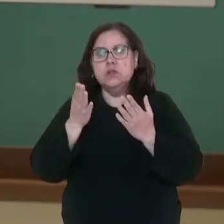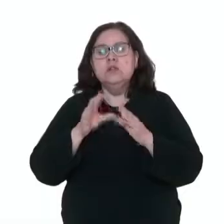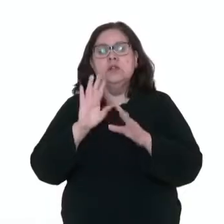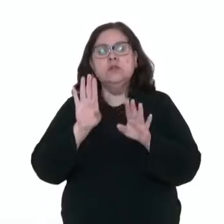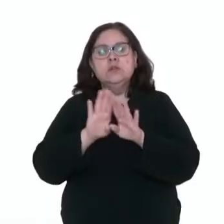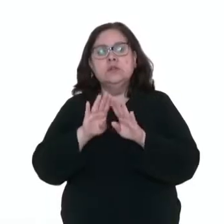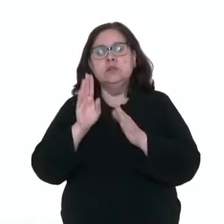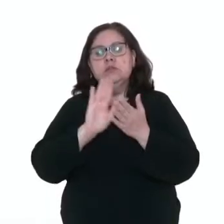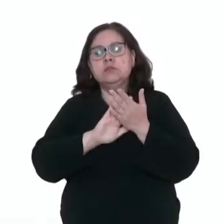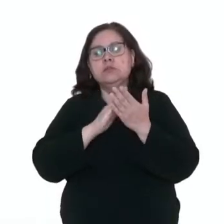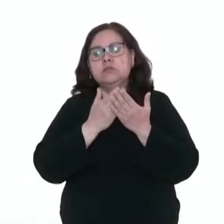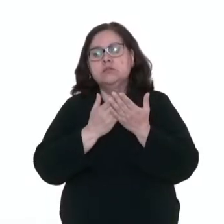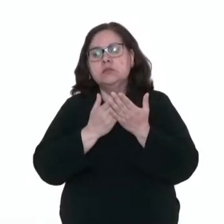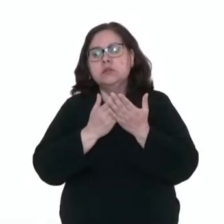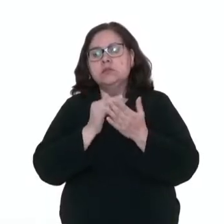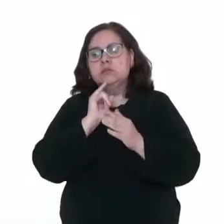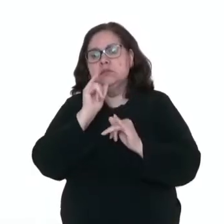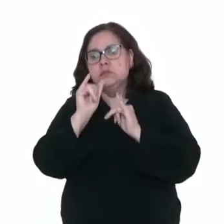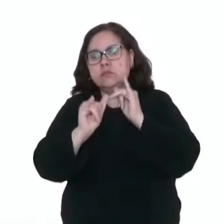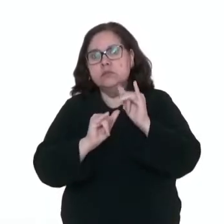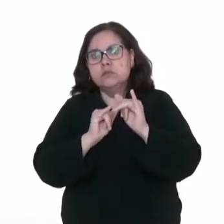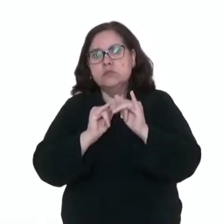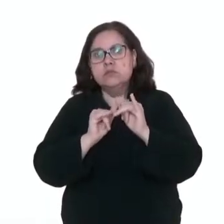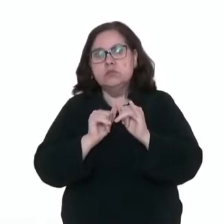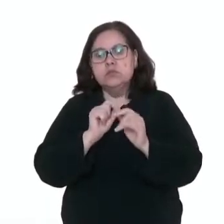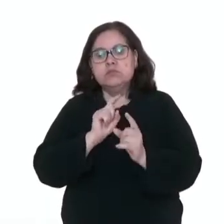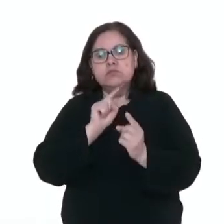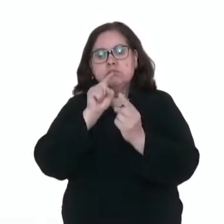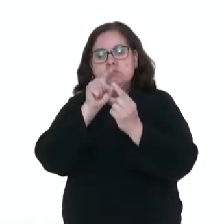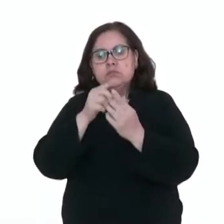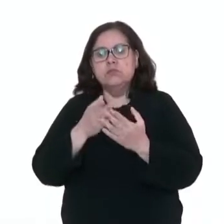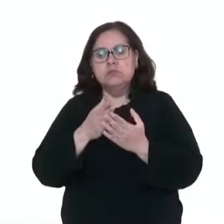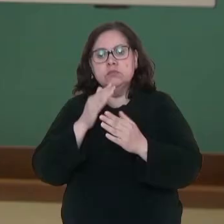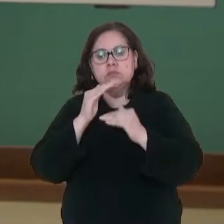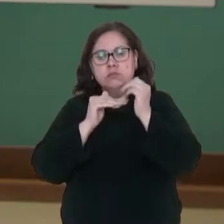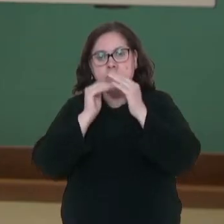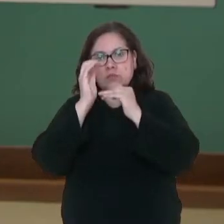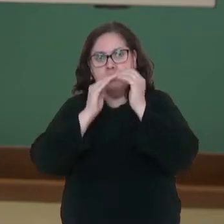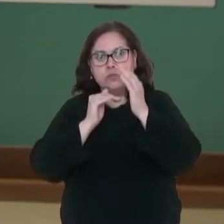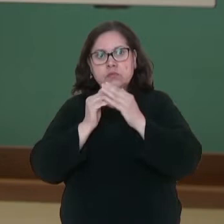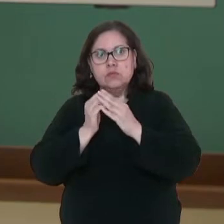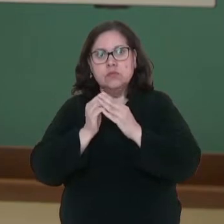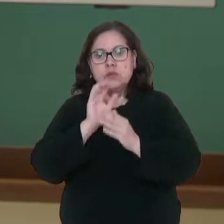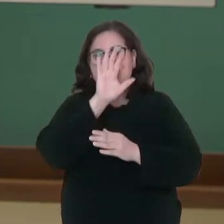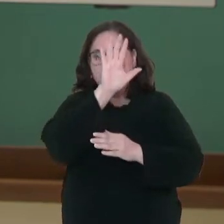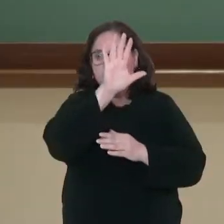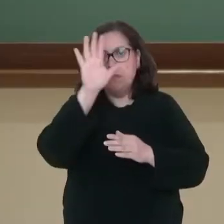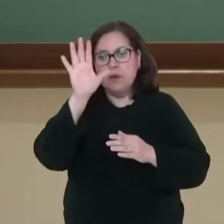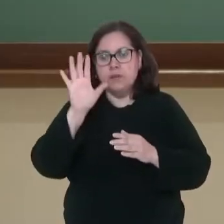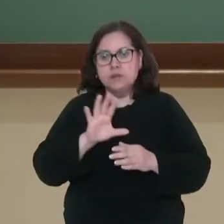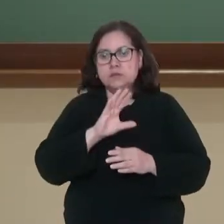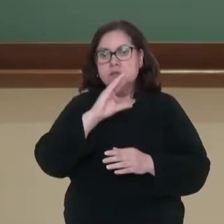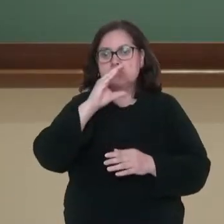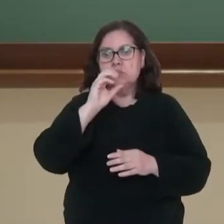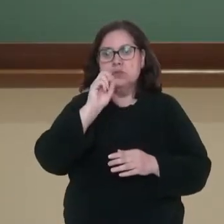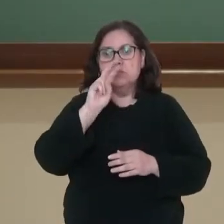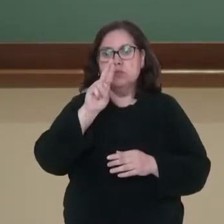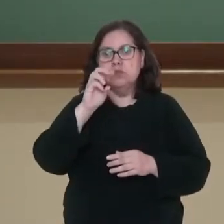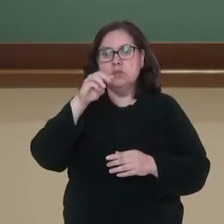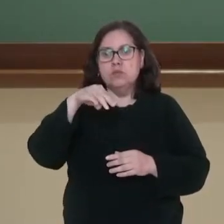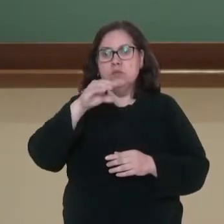também interpretar informações para a resolução de um desafio envolvendo a construção de mapas cromossômicos.